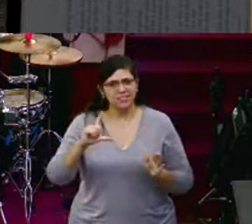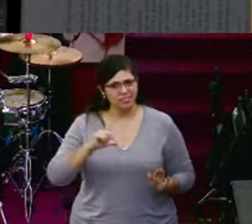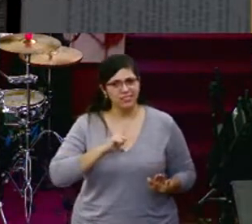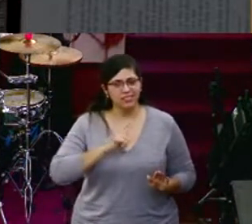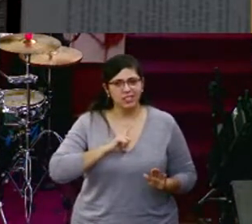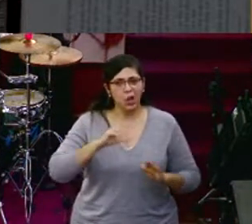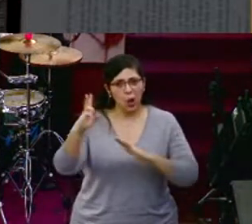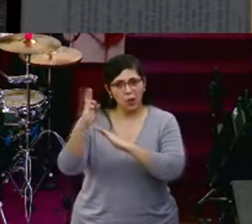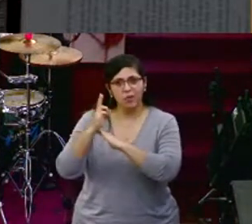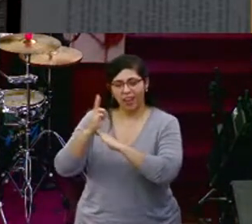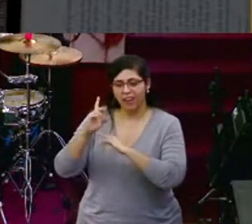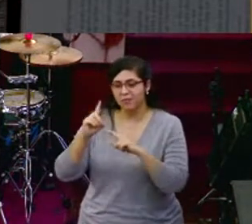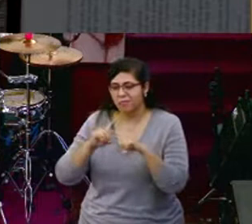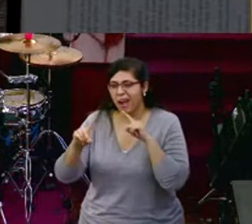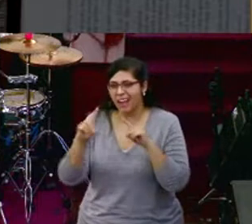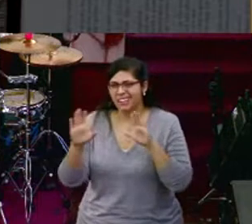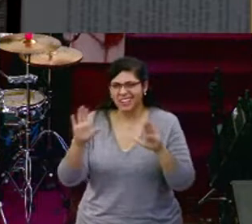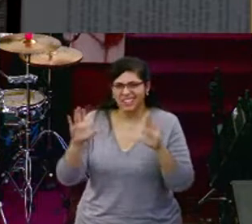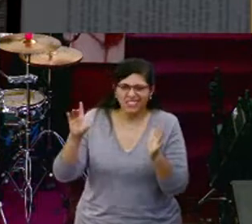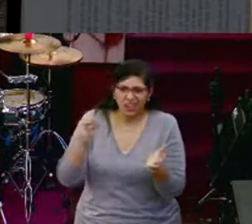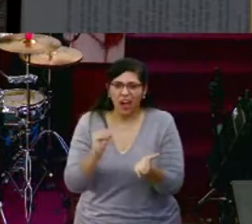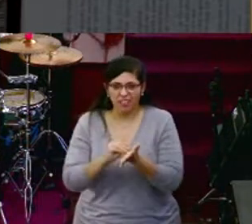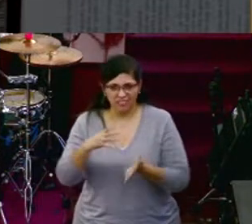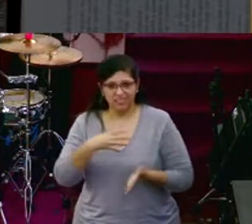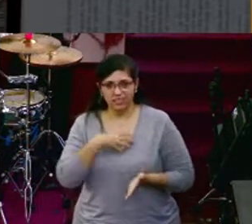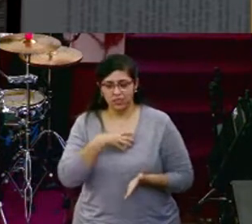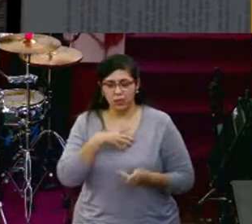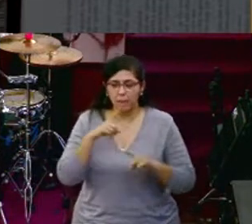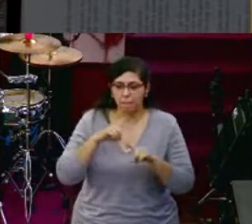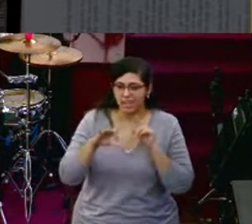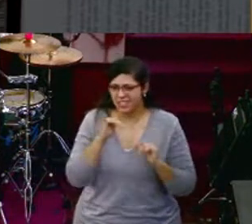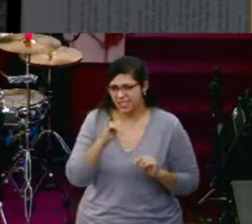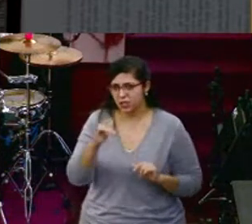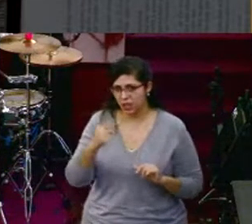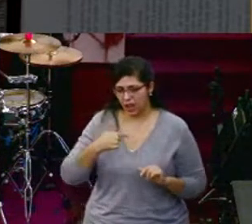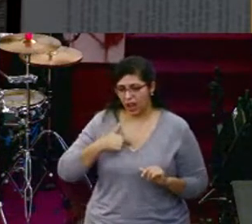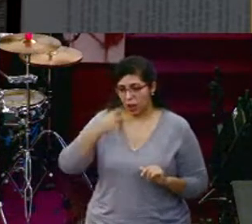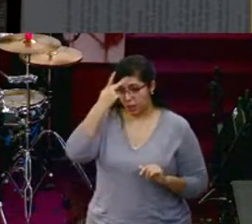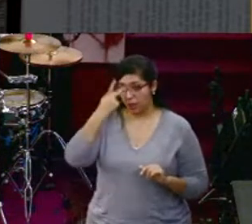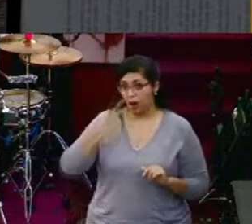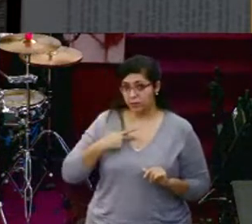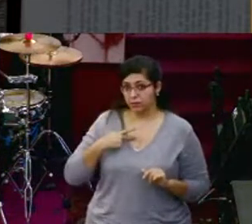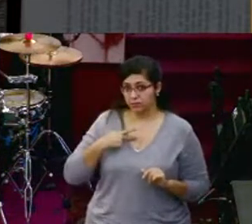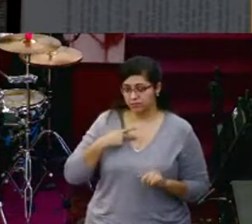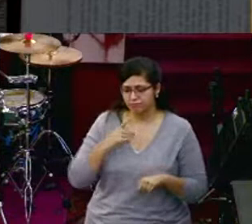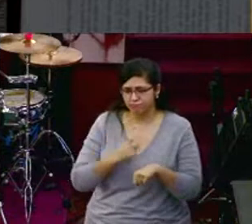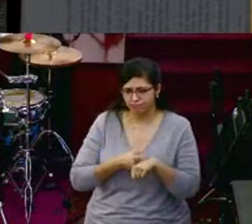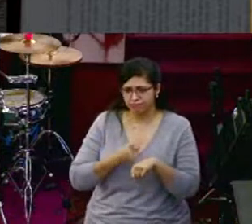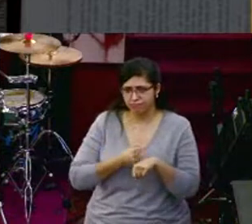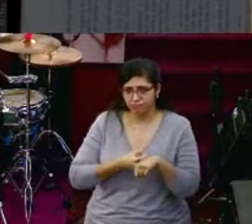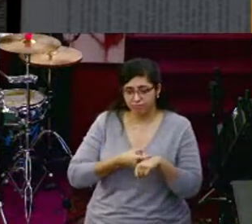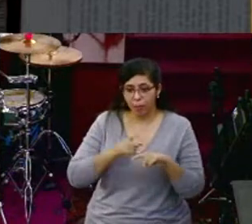faltava oportunidade digo isto não por causa da pobreza porque aprendi